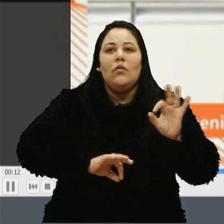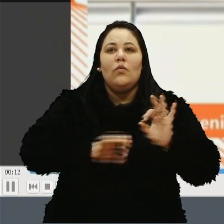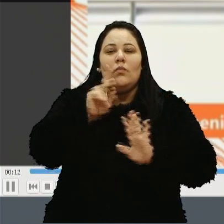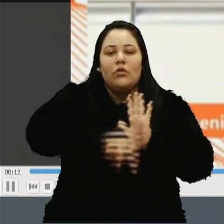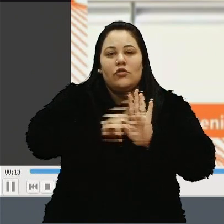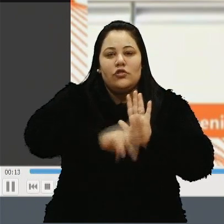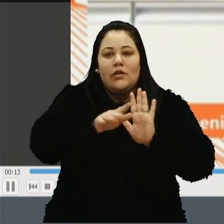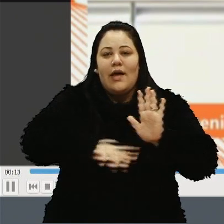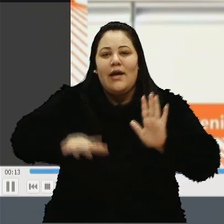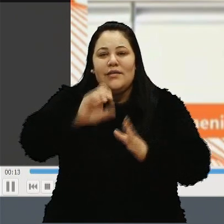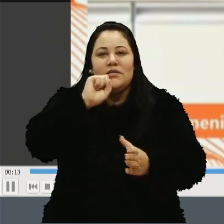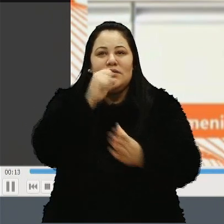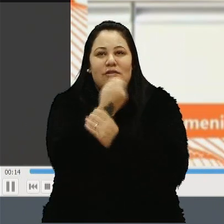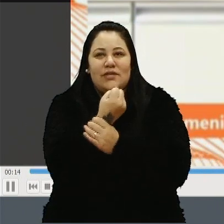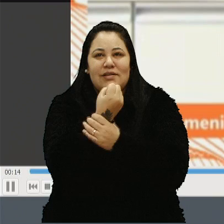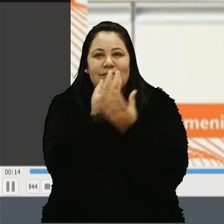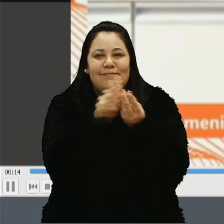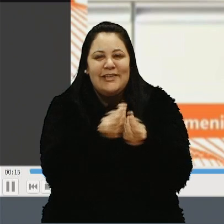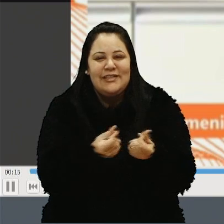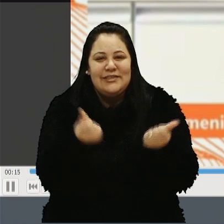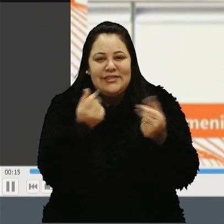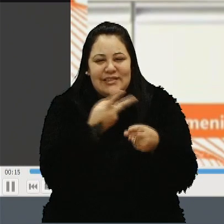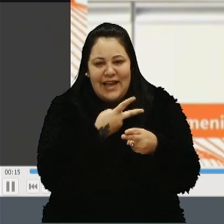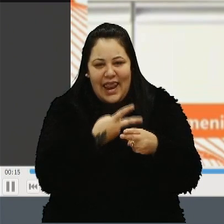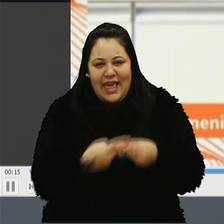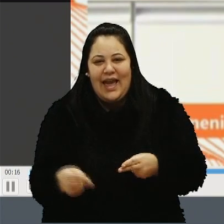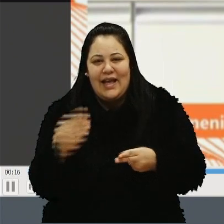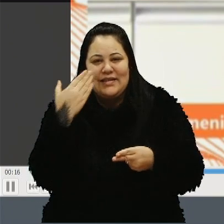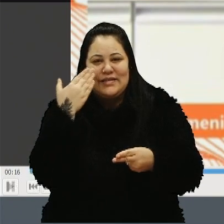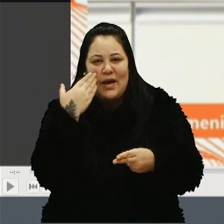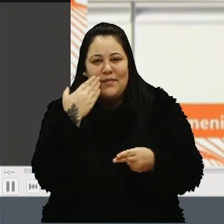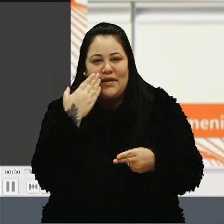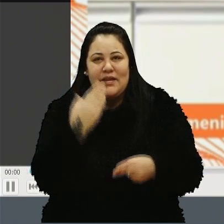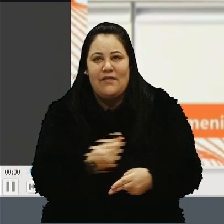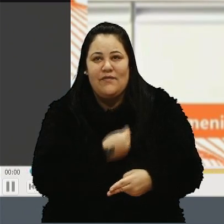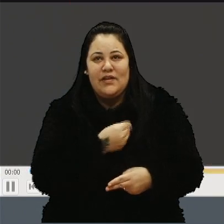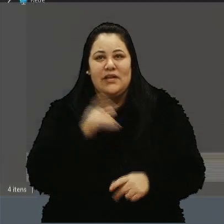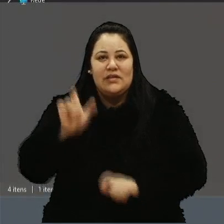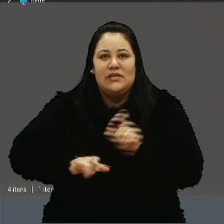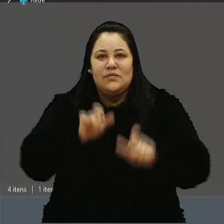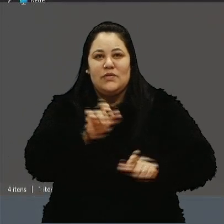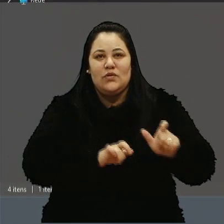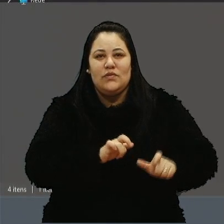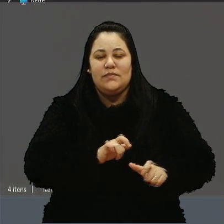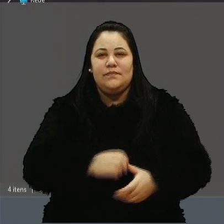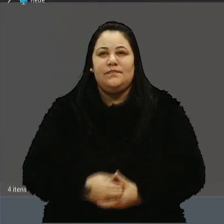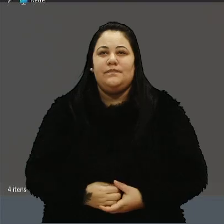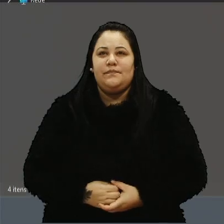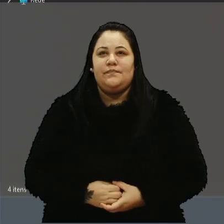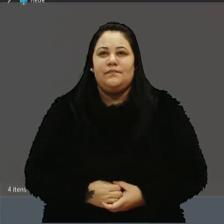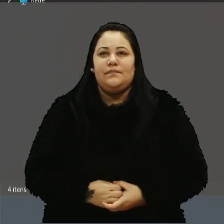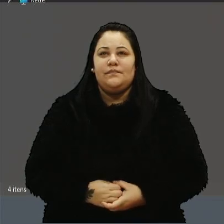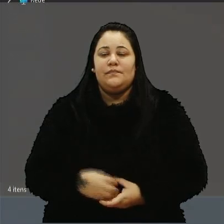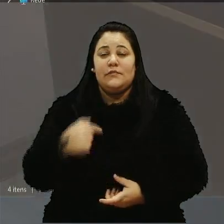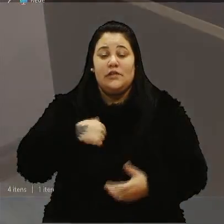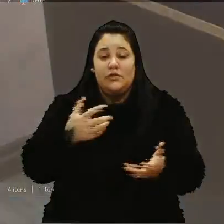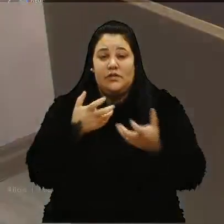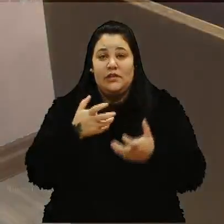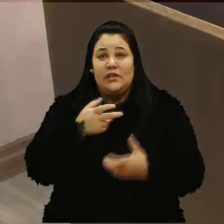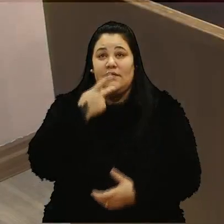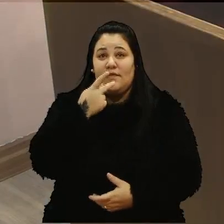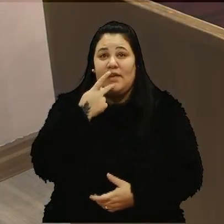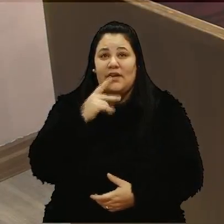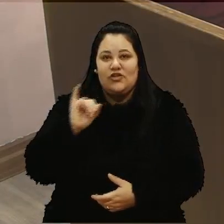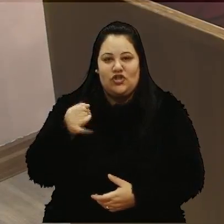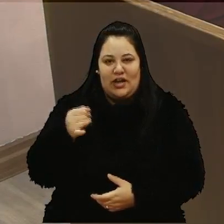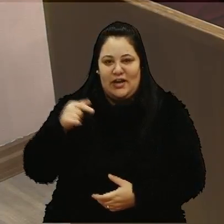tão sensível e que lida com o que é mais sagrado, a vida das pessoas. E aqui eu quero dizer, janeiro não é janeiro do ano que